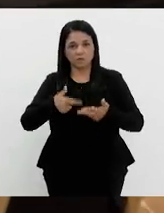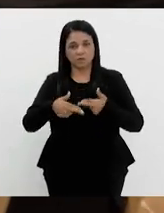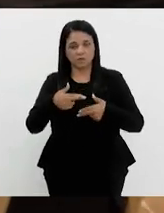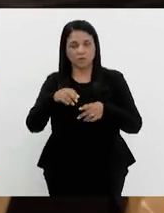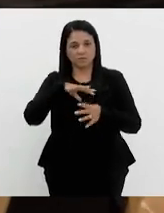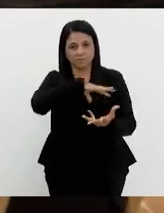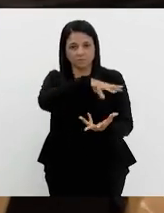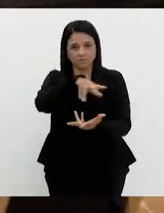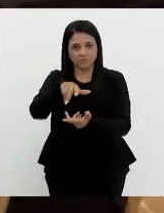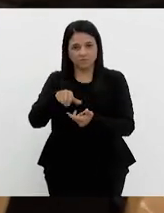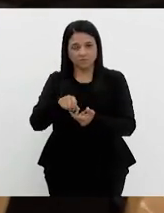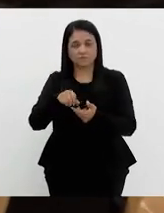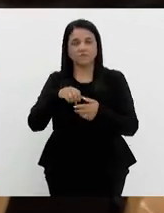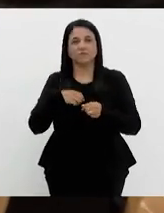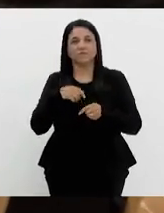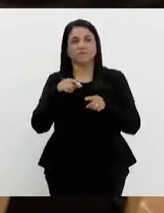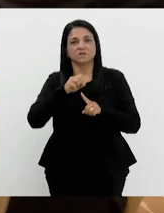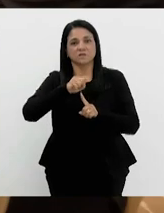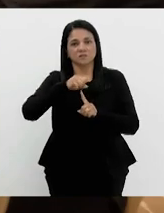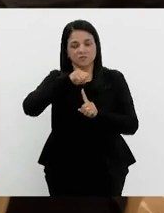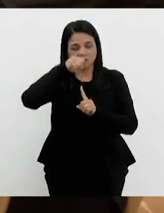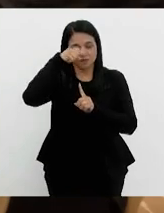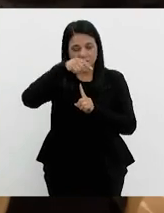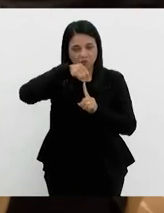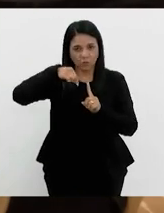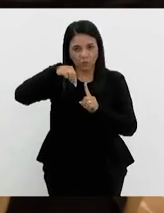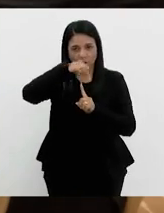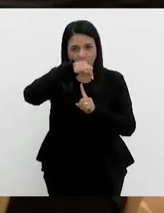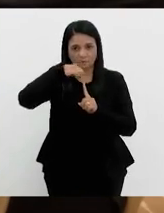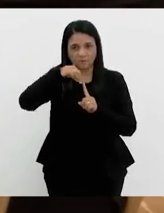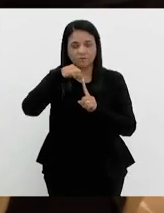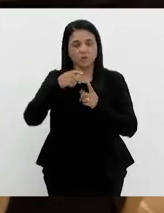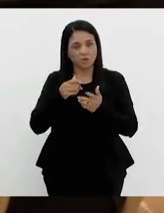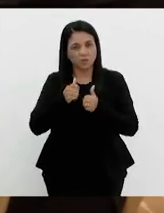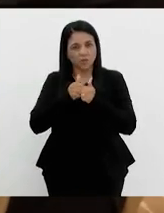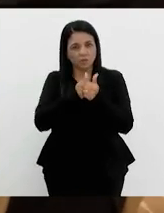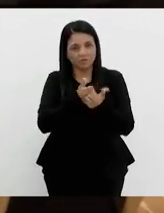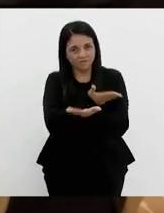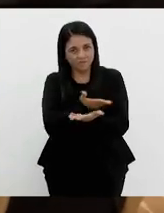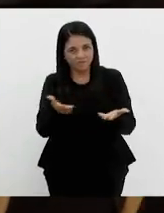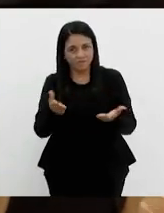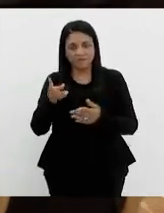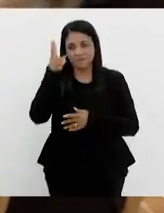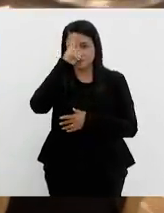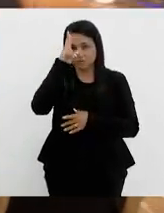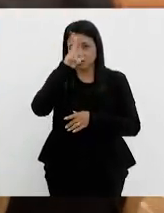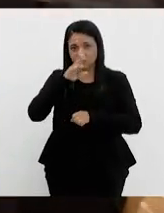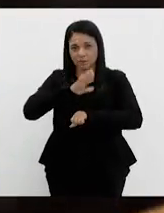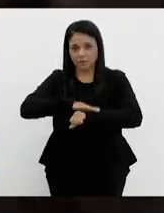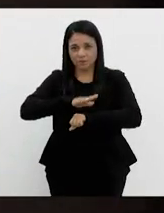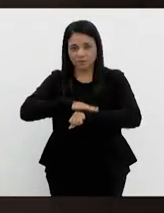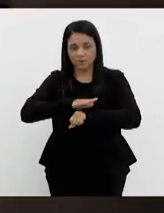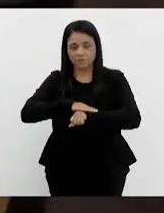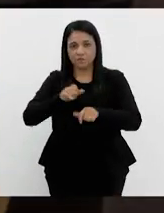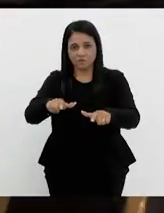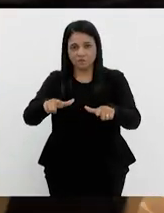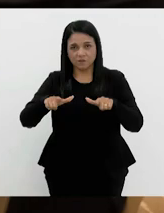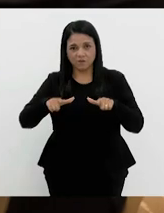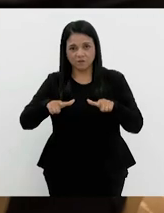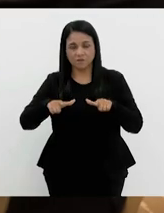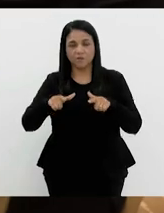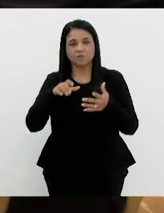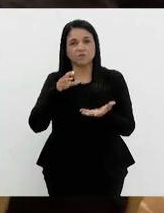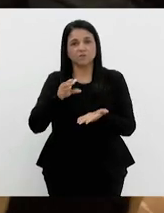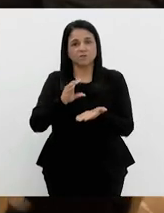arqu Diocesano Cristo Redentor estarei conduzindo este momento histórico em que vamos certificar os Conselheiros